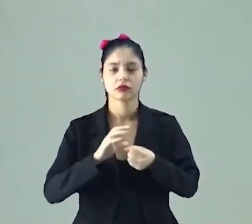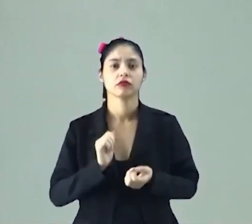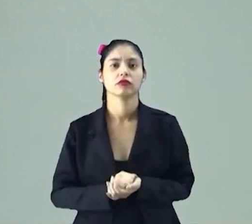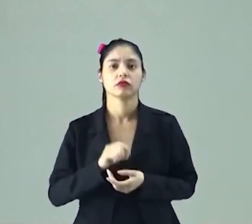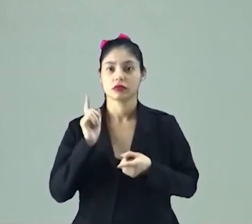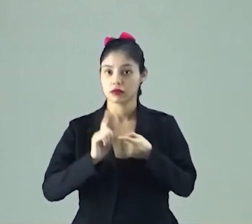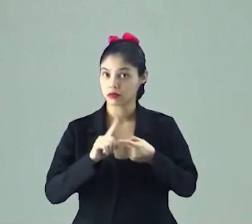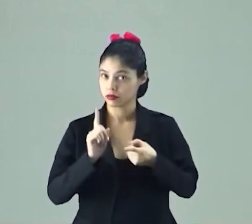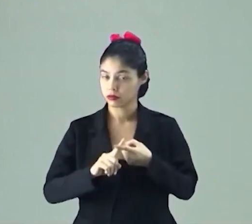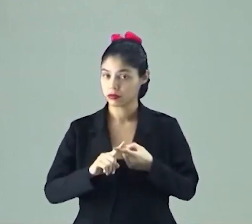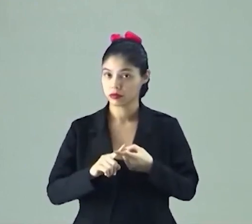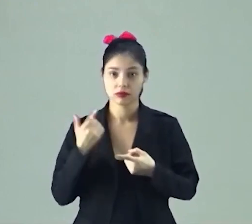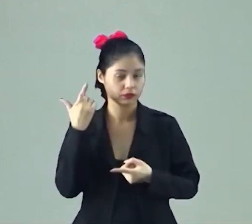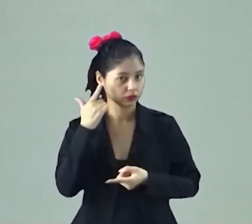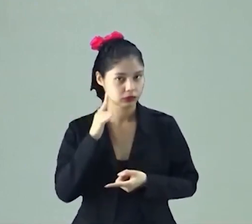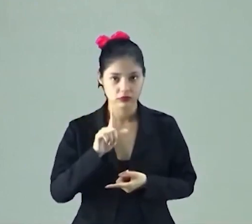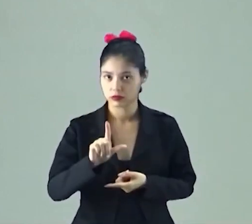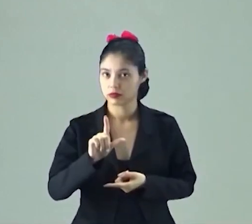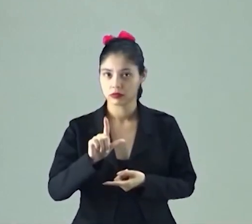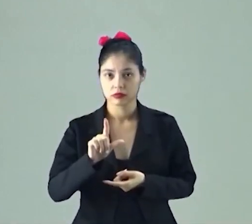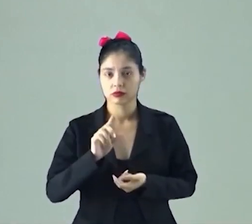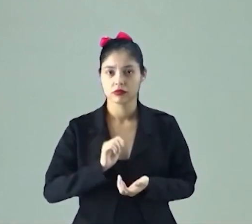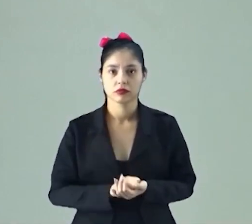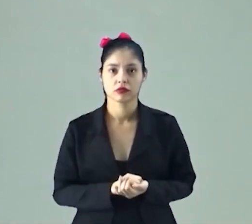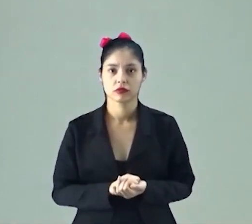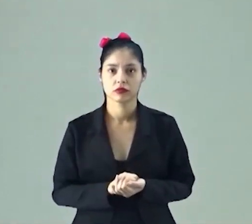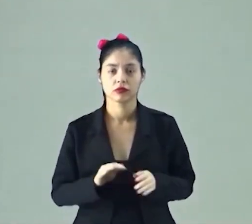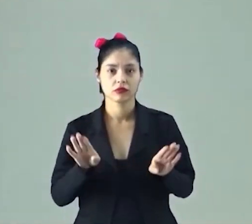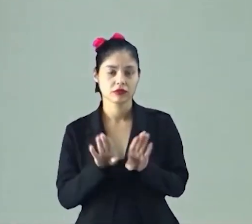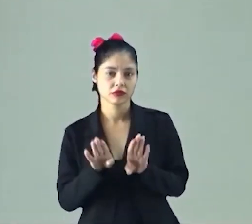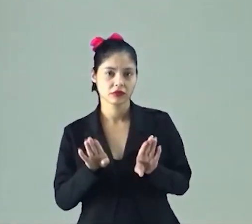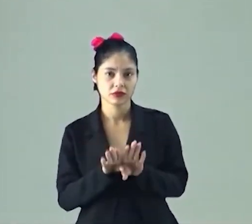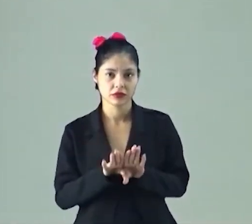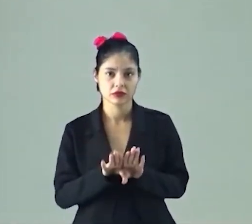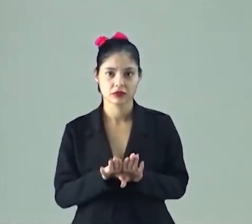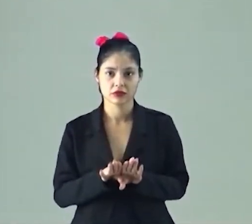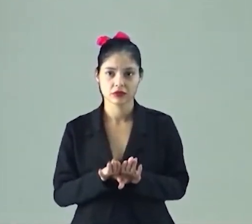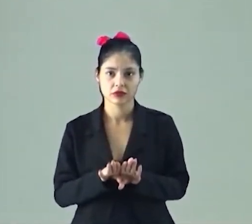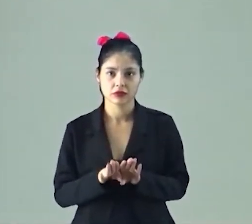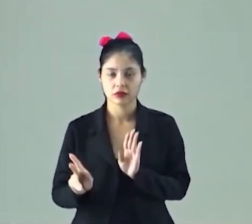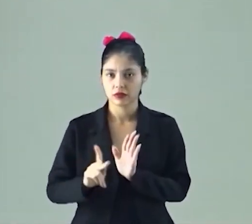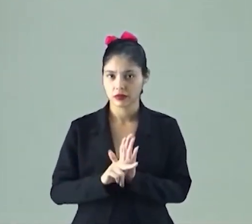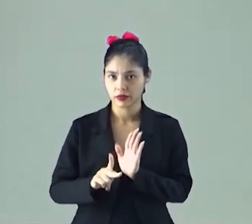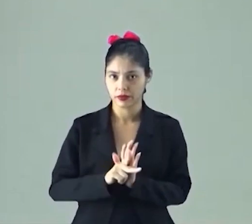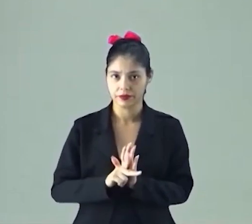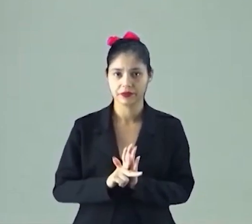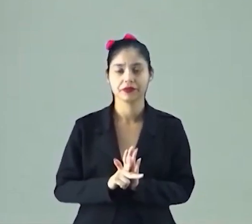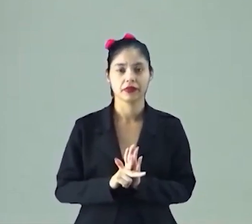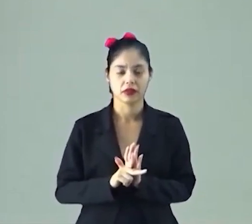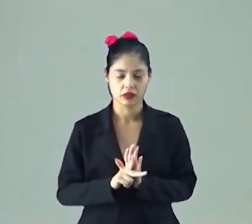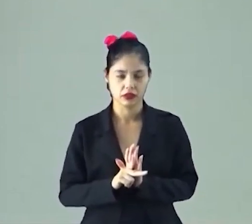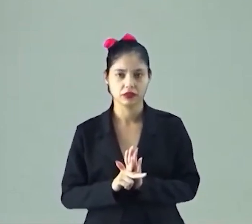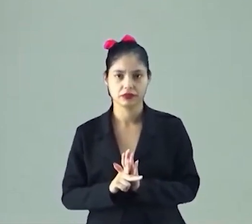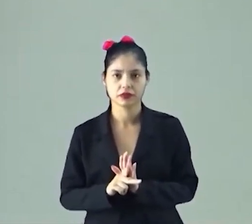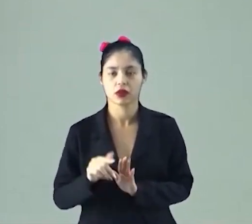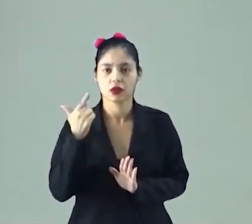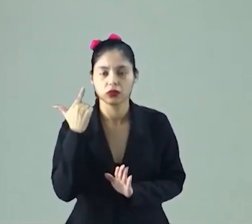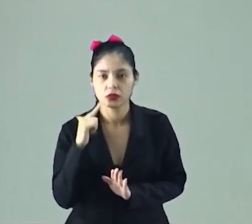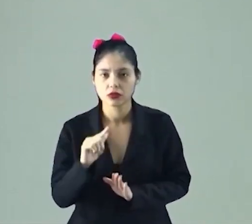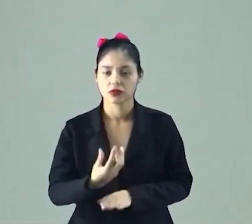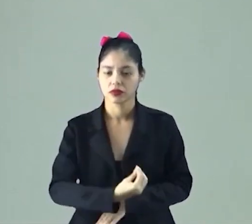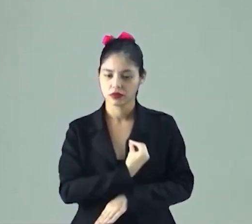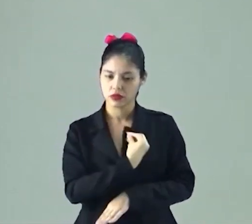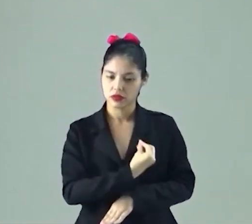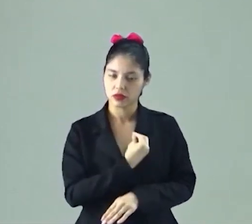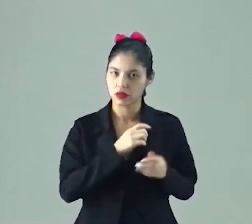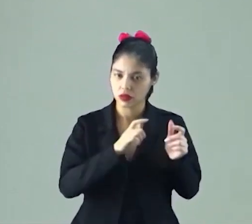quê? Porque o vírus ele não consegue desempenhar suas funções fora do seu hospedeiro, né? Então, ele consegue sobreviver